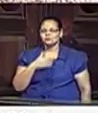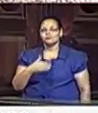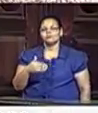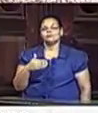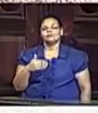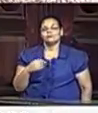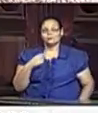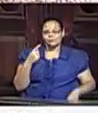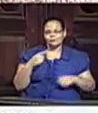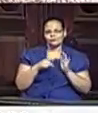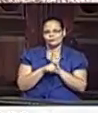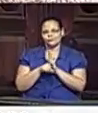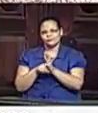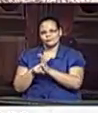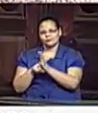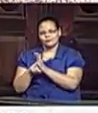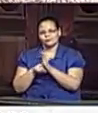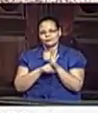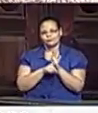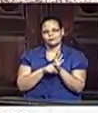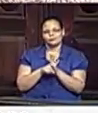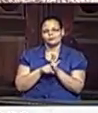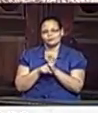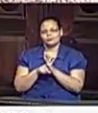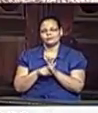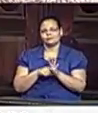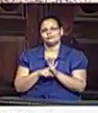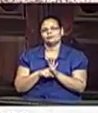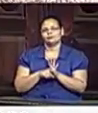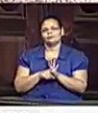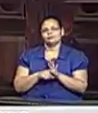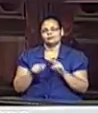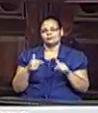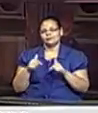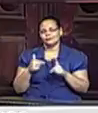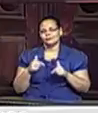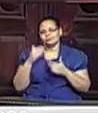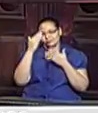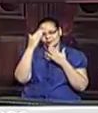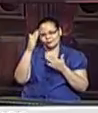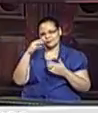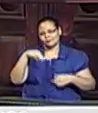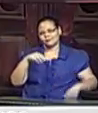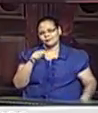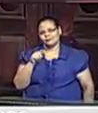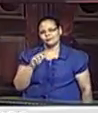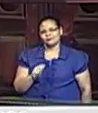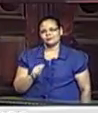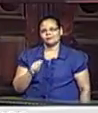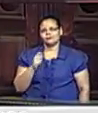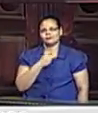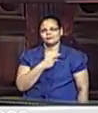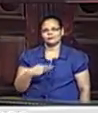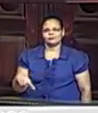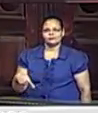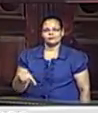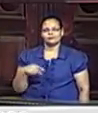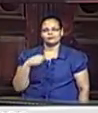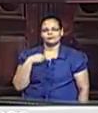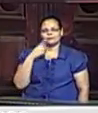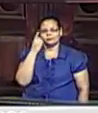também fiscalizarmos o trabalho dessas agências. Obrigado. Obrigado, deputado Malafaia. Presidente, só com a sua benevolência, um segundo, deputado